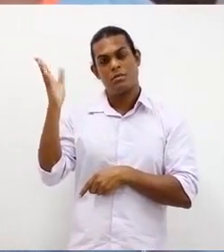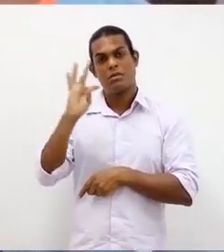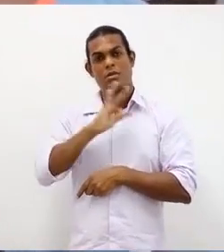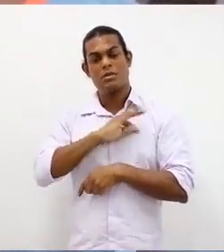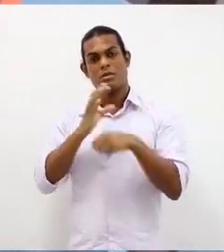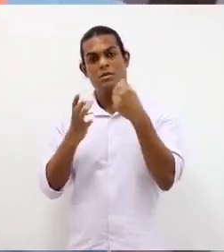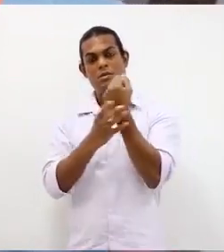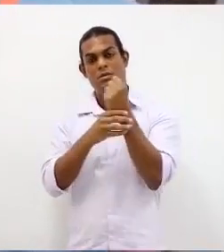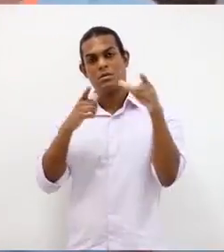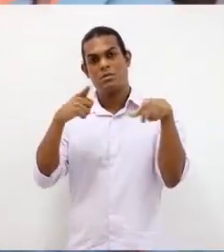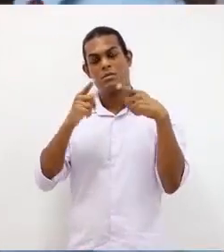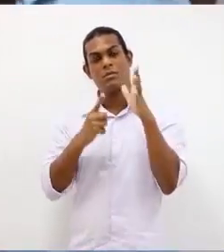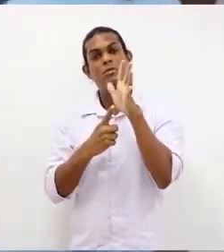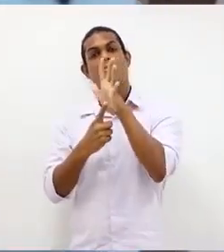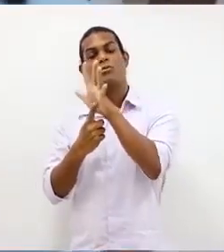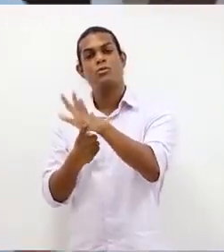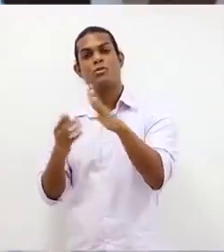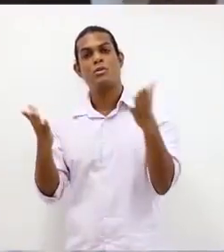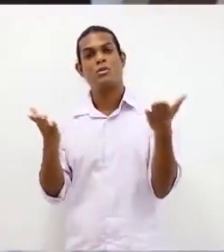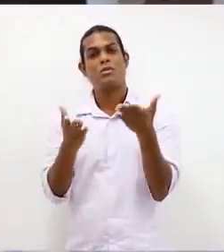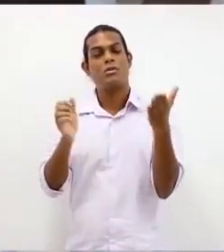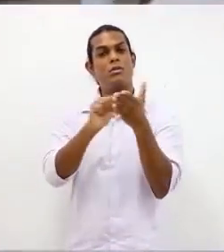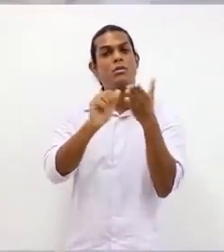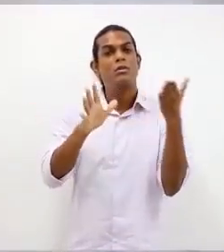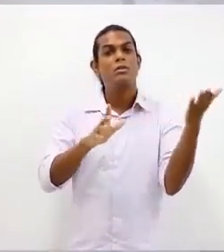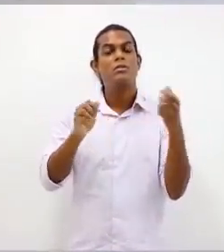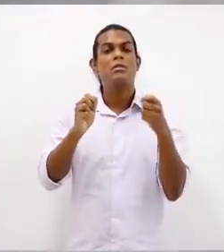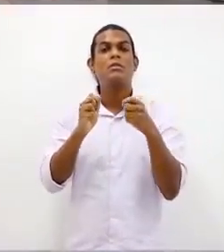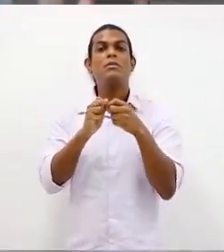agora a carpintaria, por favor.